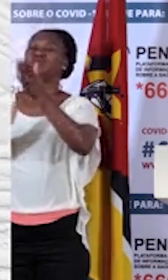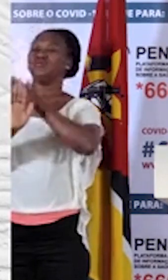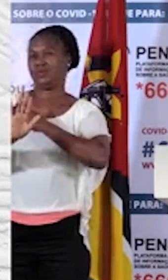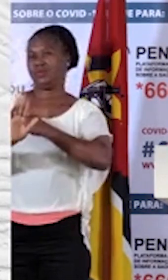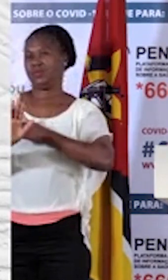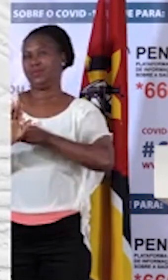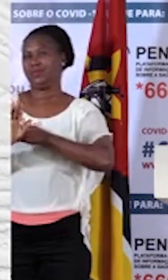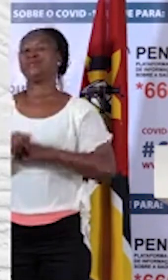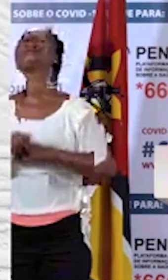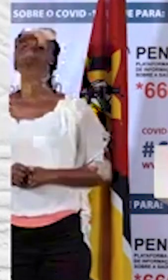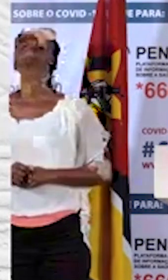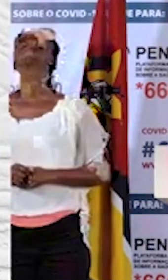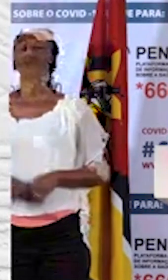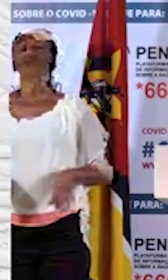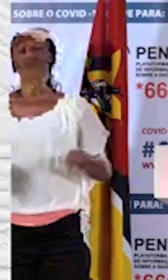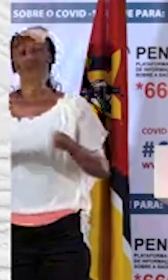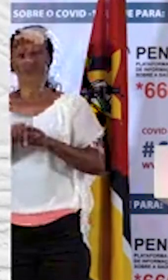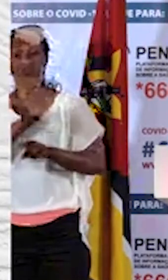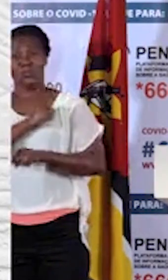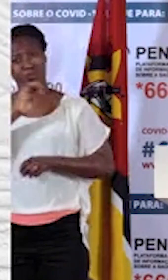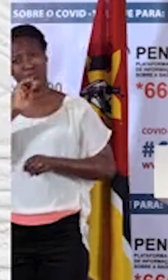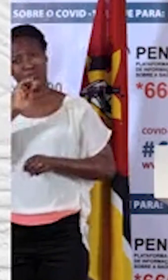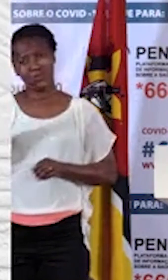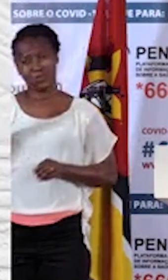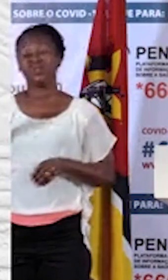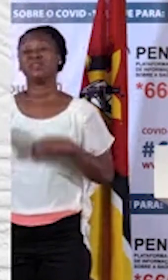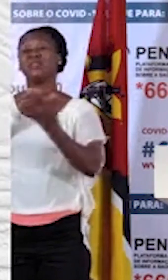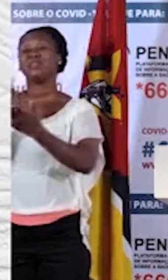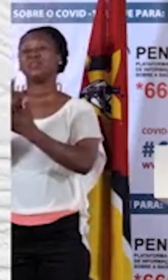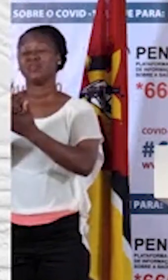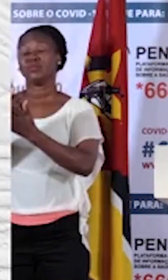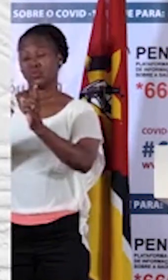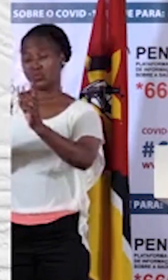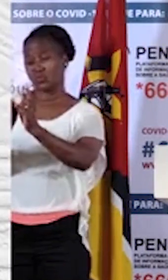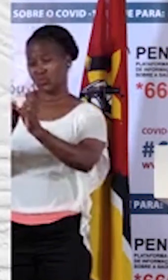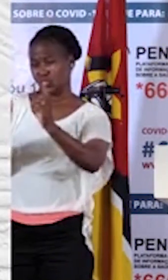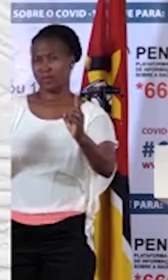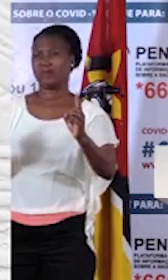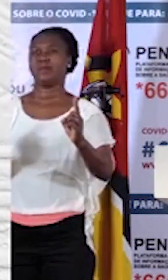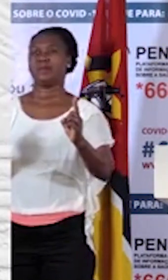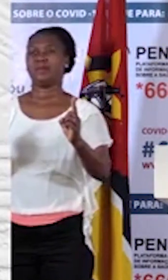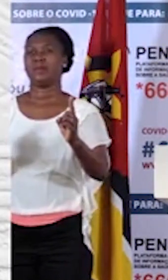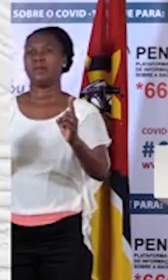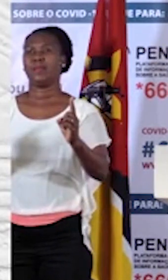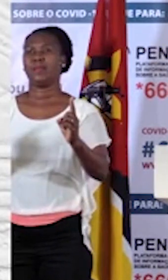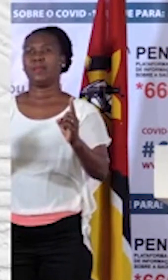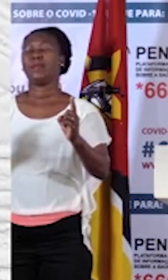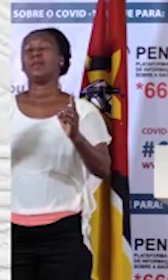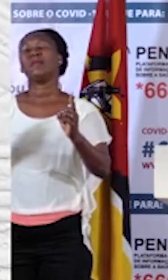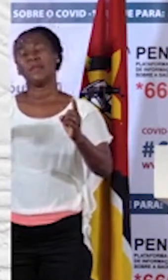Também gostaríamos de recomendar sobre a importância do distanciamento social, em